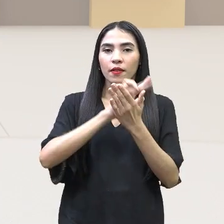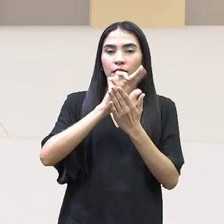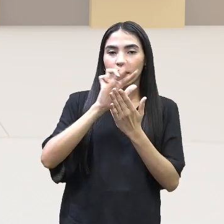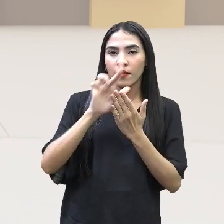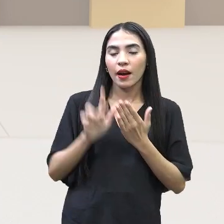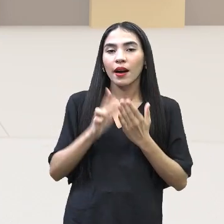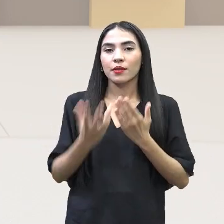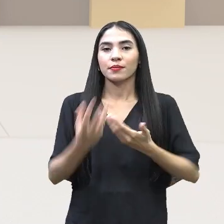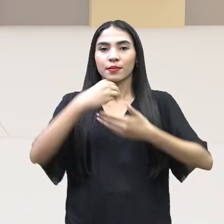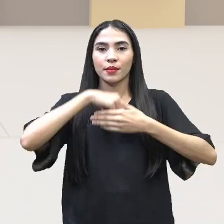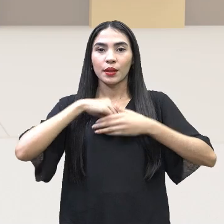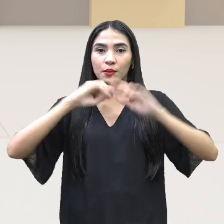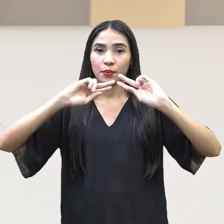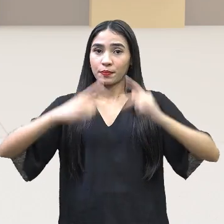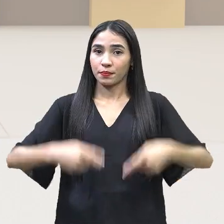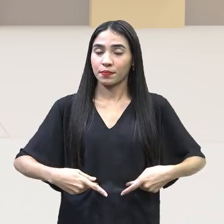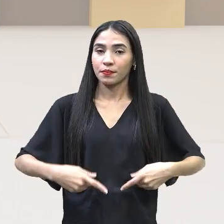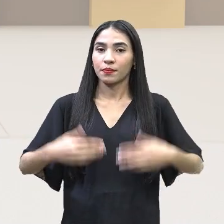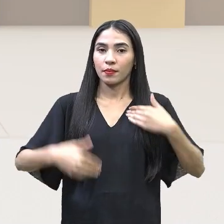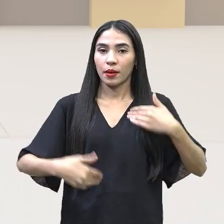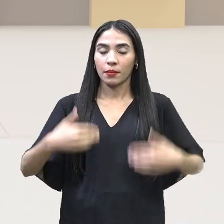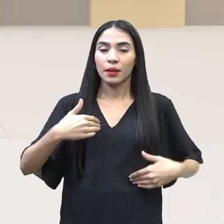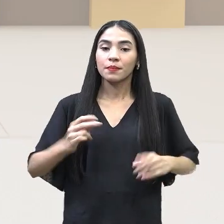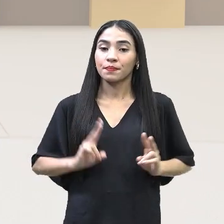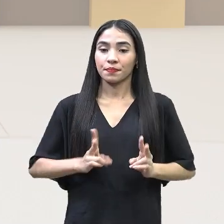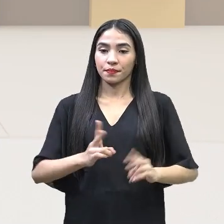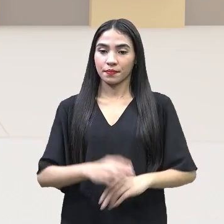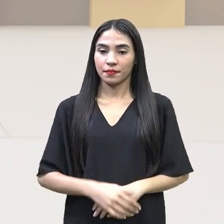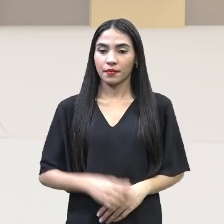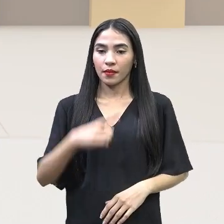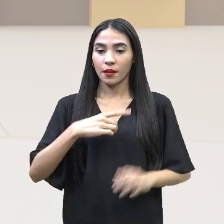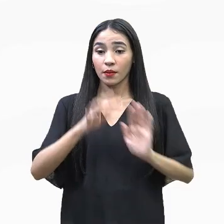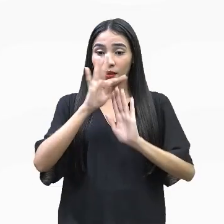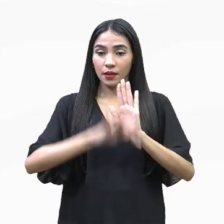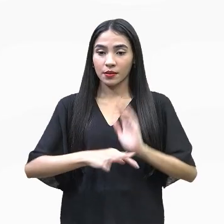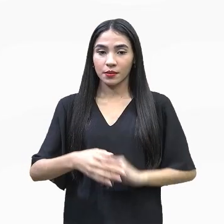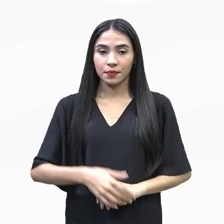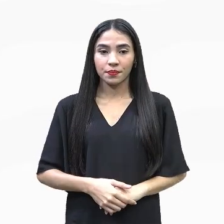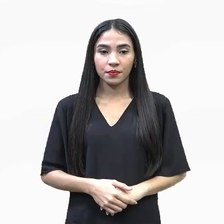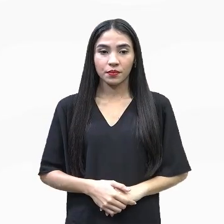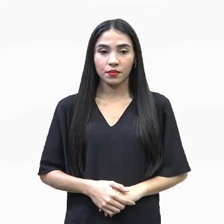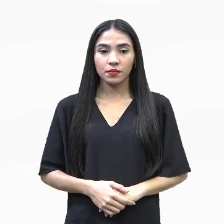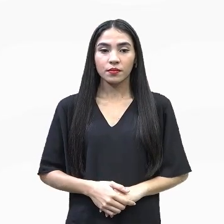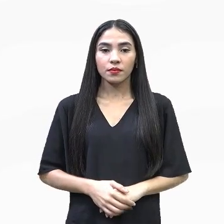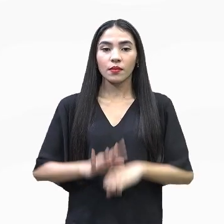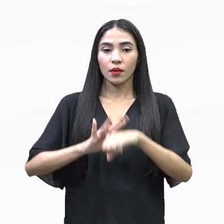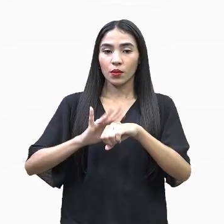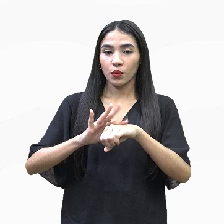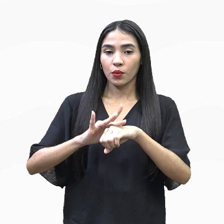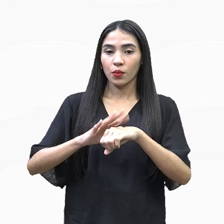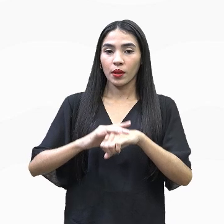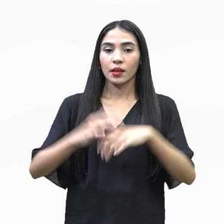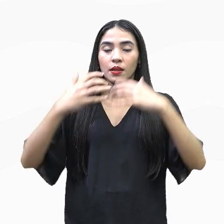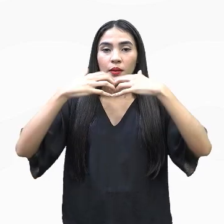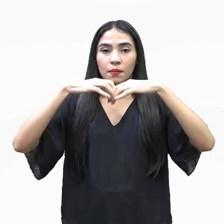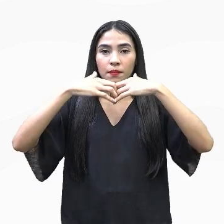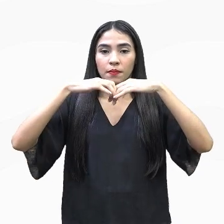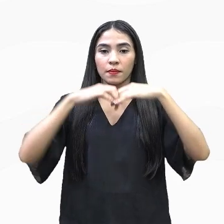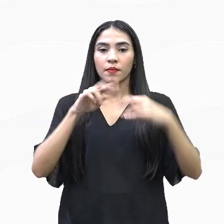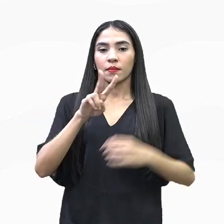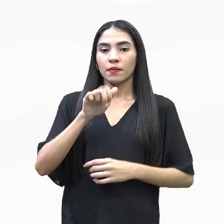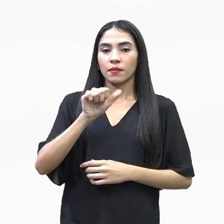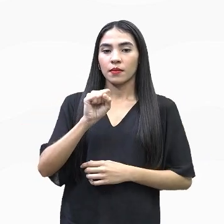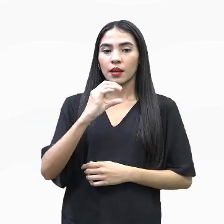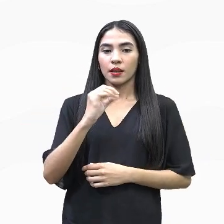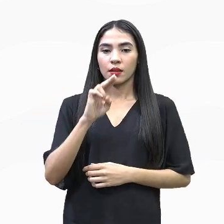formam o nosso corpo. Sigamos adiante, temos aqui um texto. Vamos comigo esse texto. Doenças